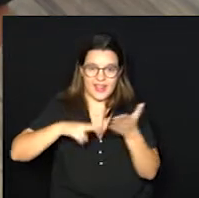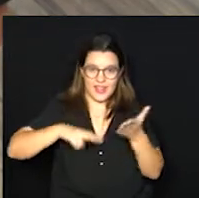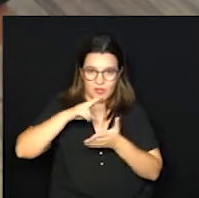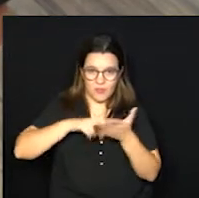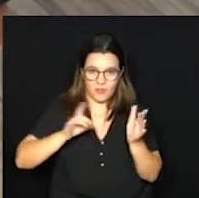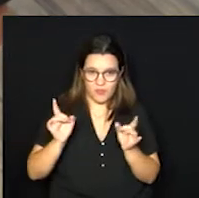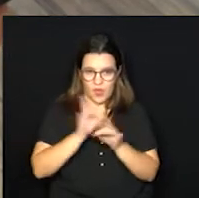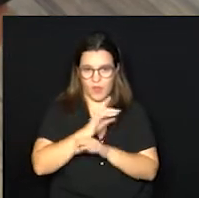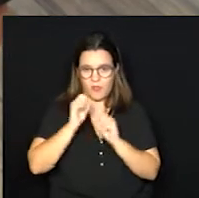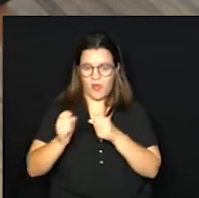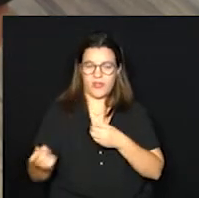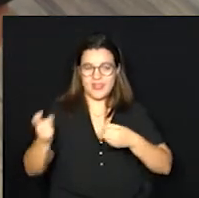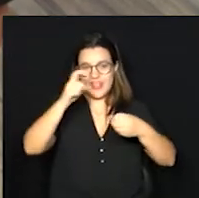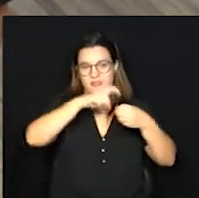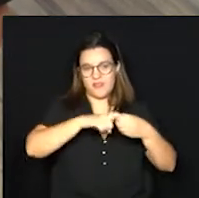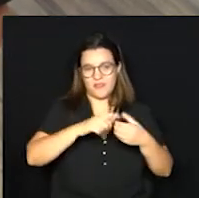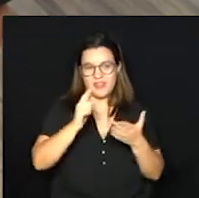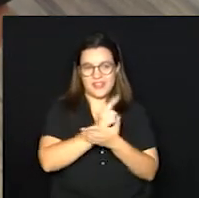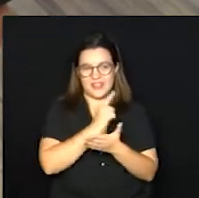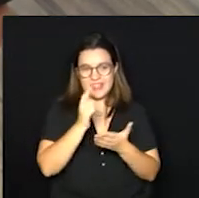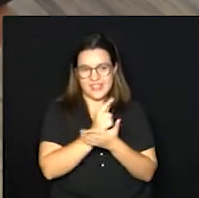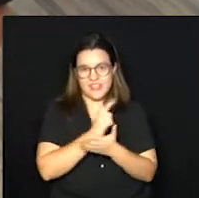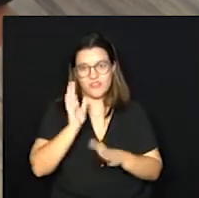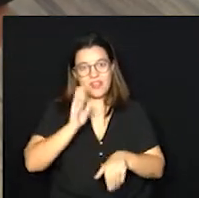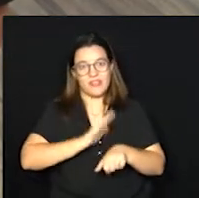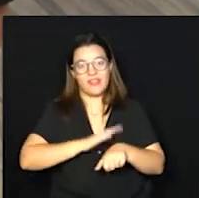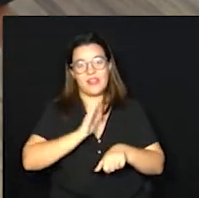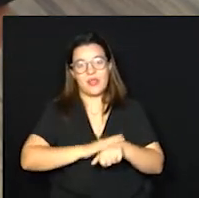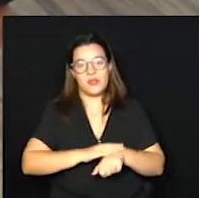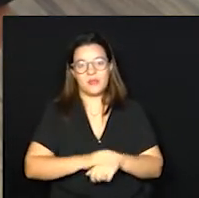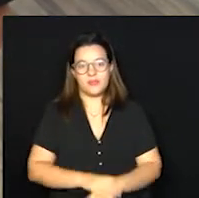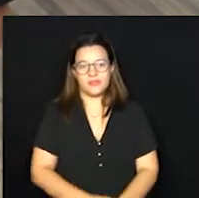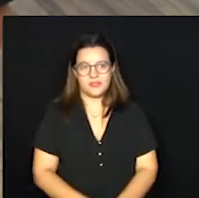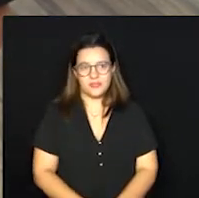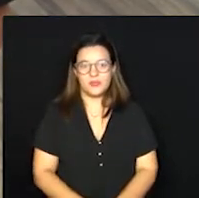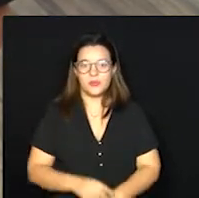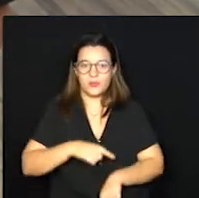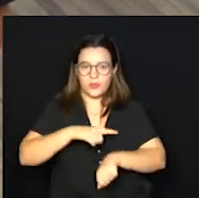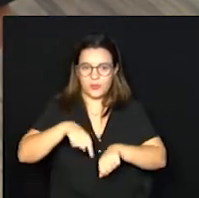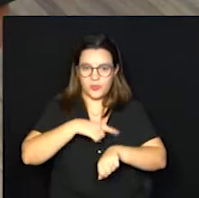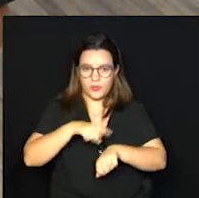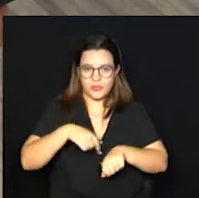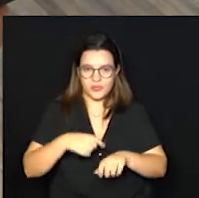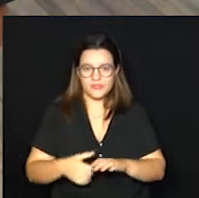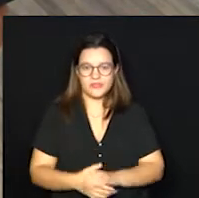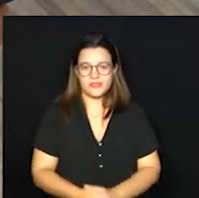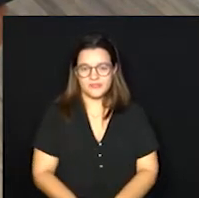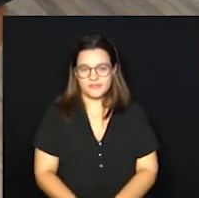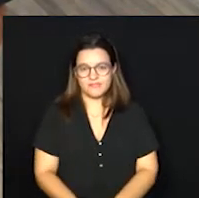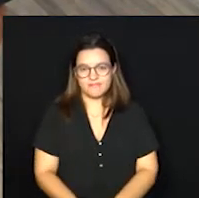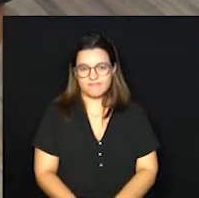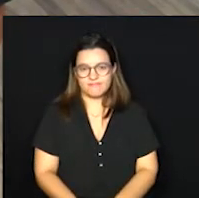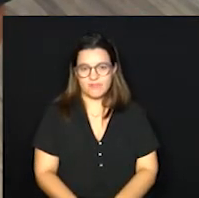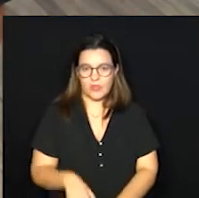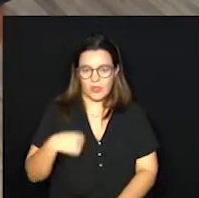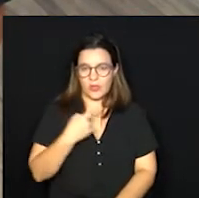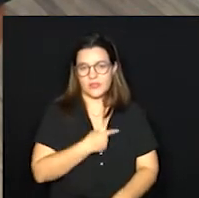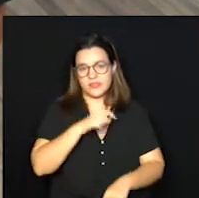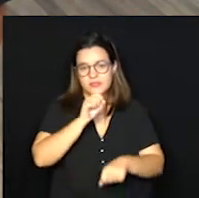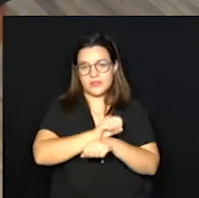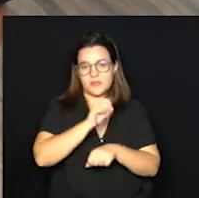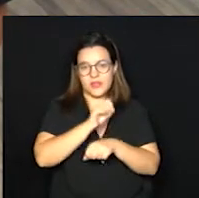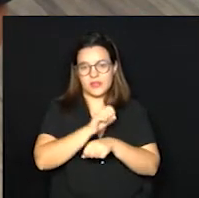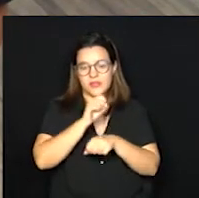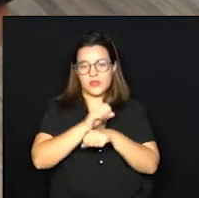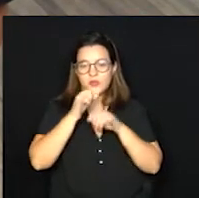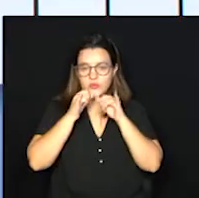pode devolver. Já pode devolver. Já teve um tempo bem grande para você poder fazer a devolução. E a gente aguarda, então, o anúncio